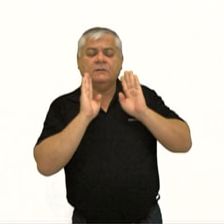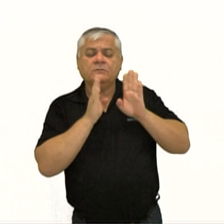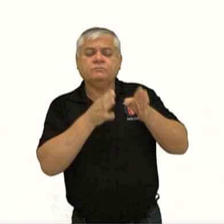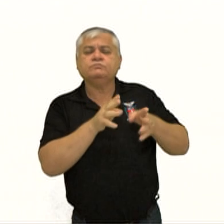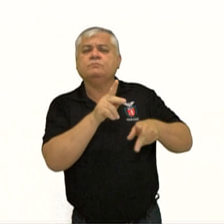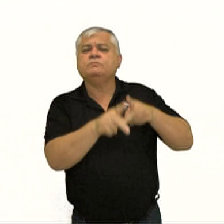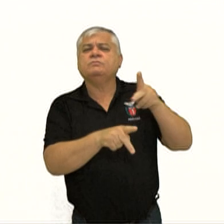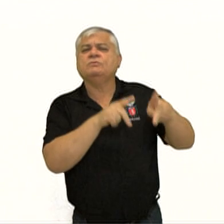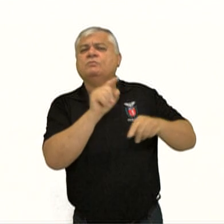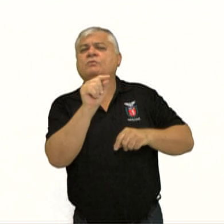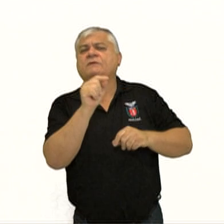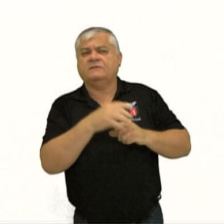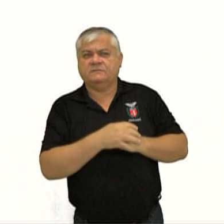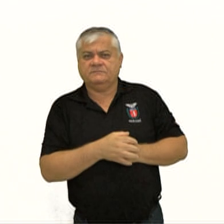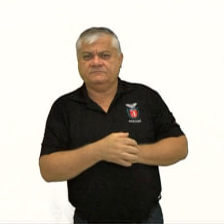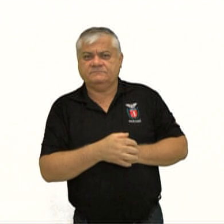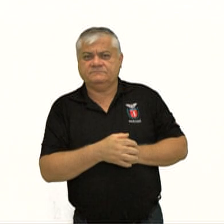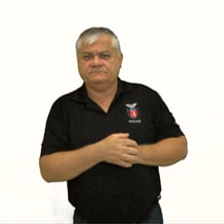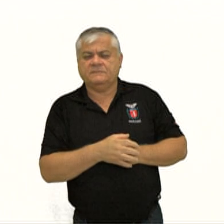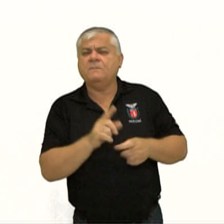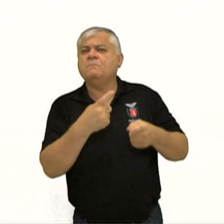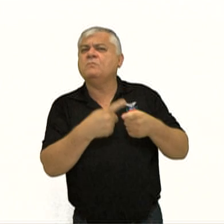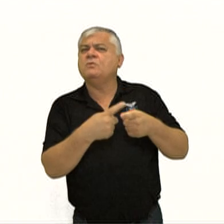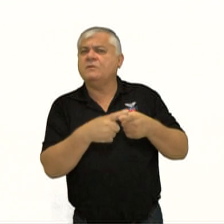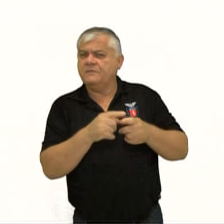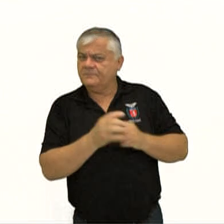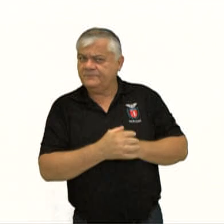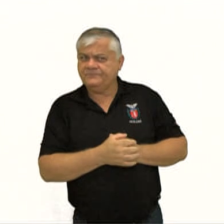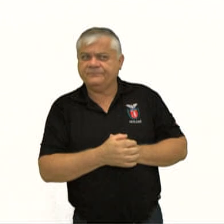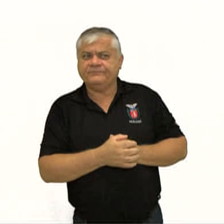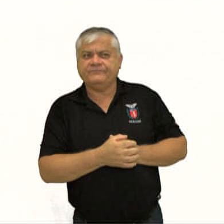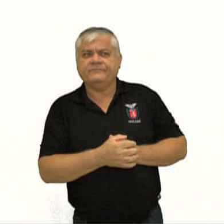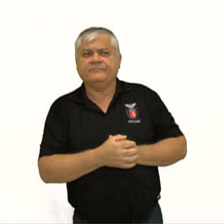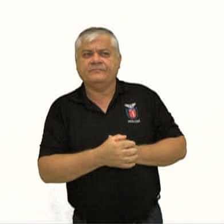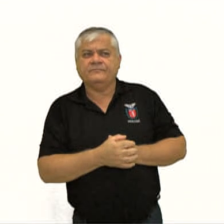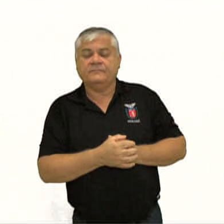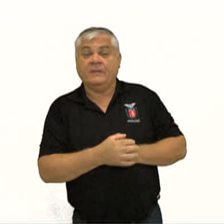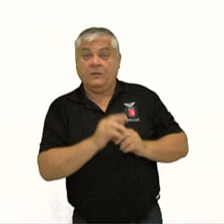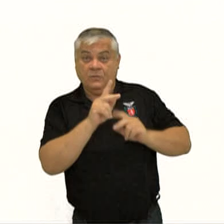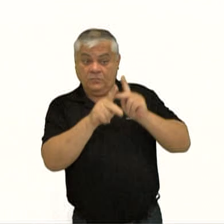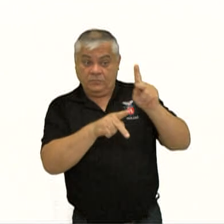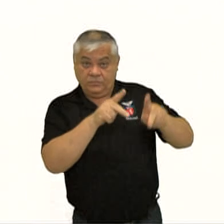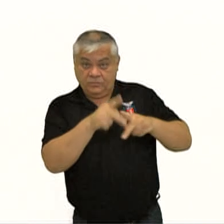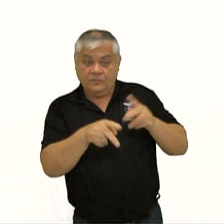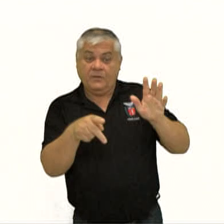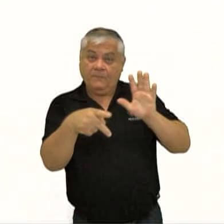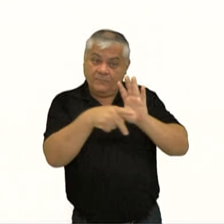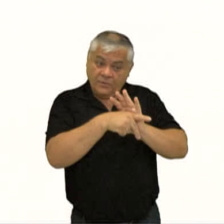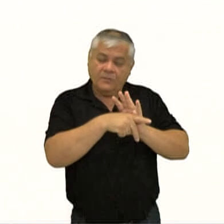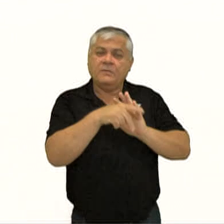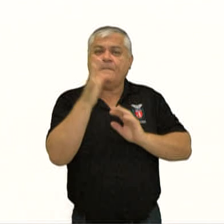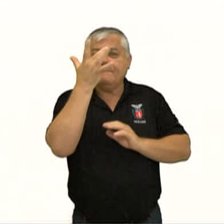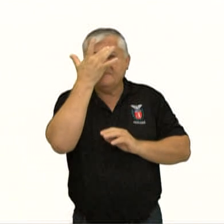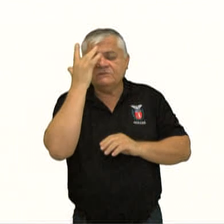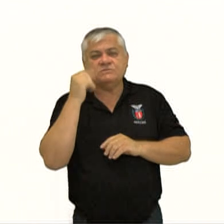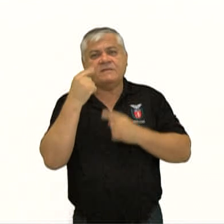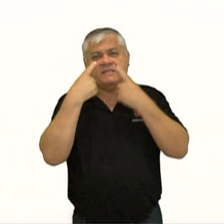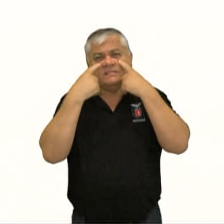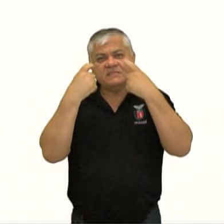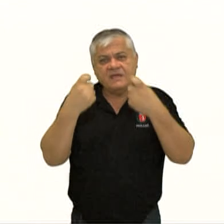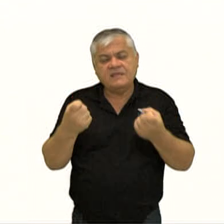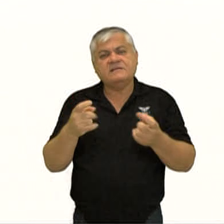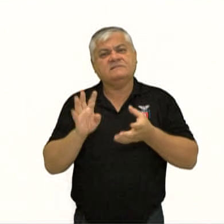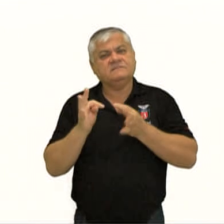ele é direcionado? Por quê? O público é composto pelas pessoas que se interessam